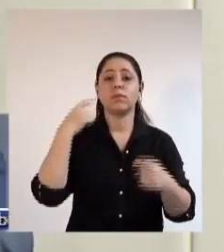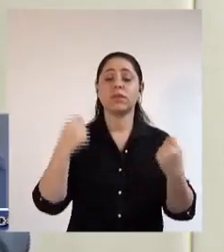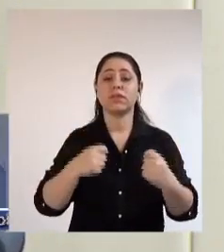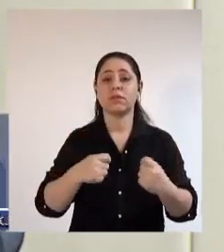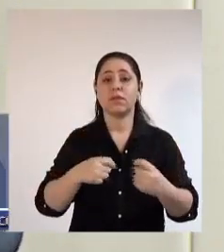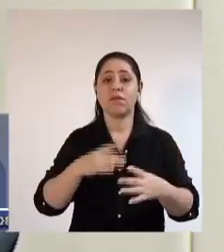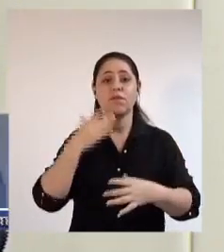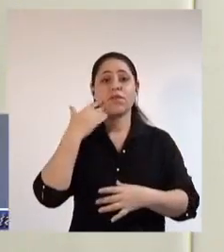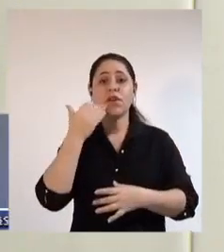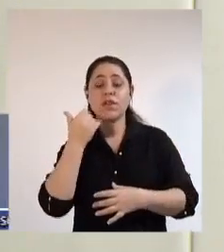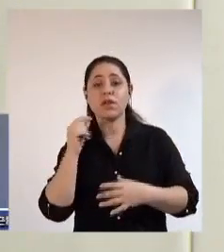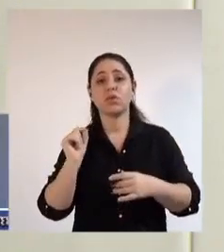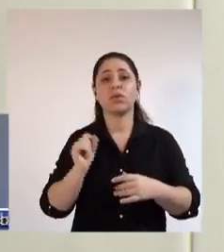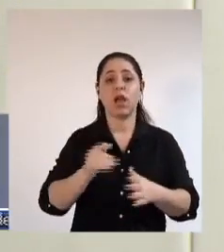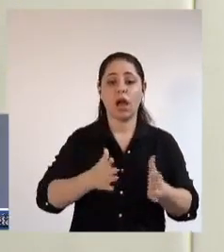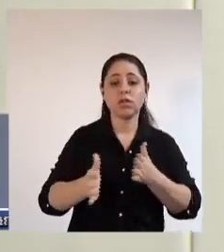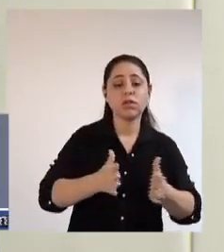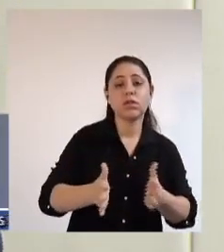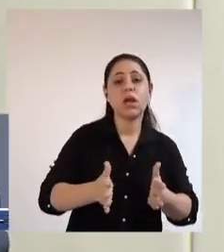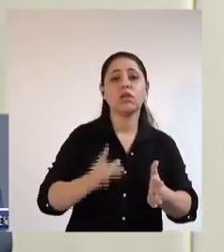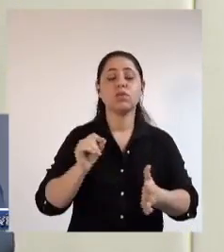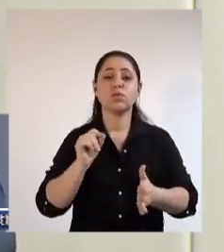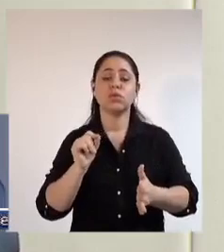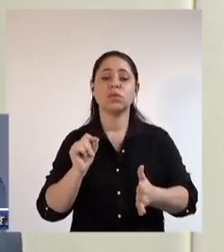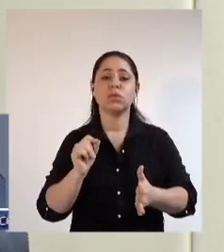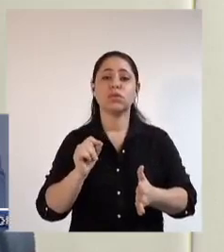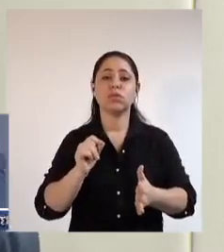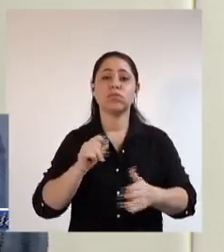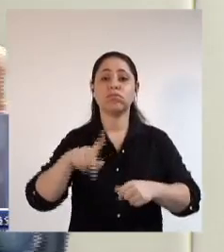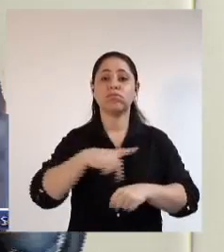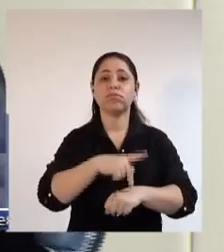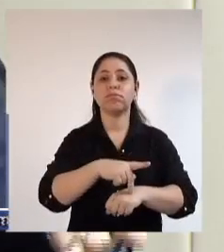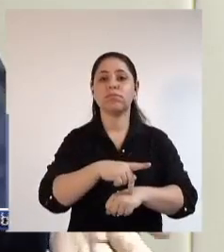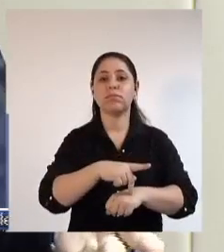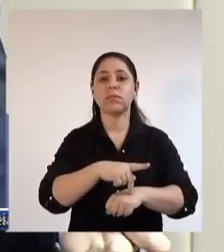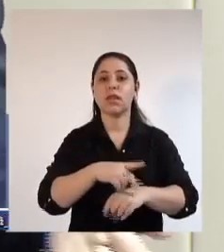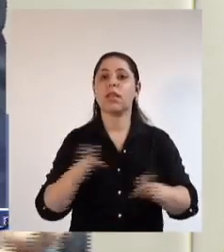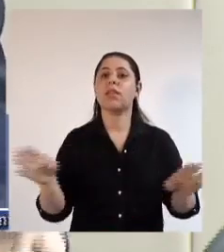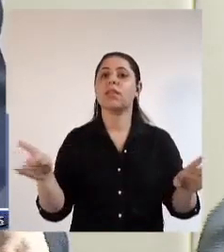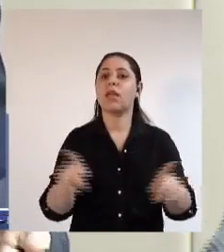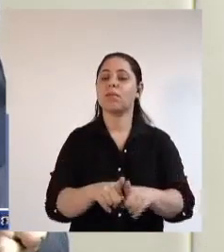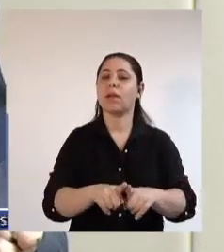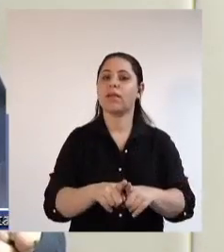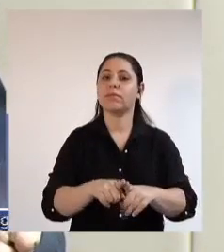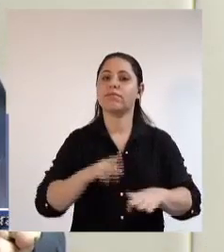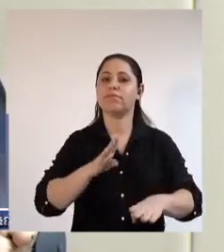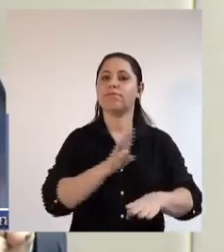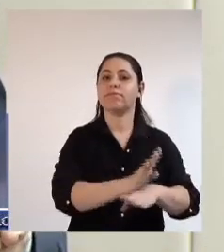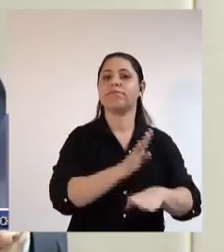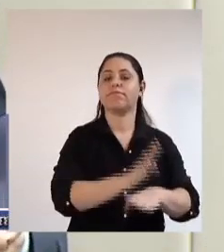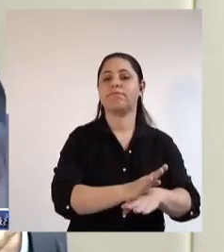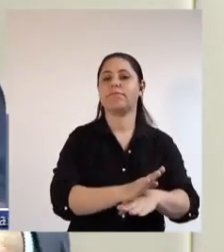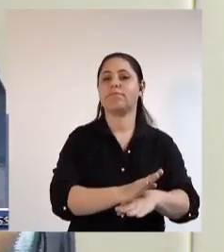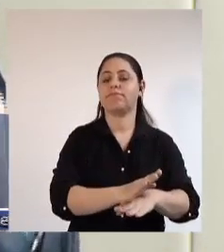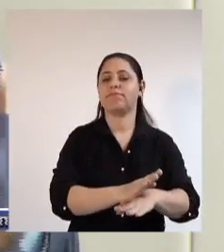da compensação ambiental é privilegiando os parques